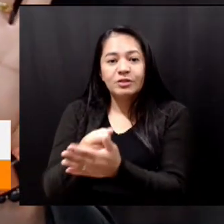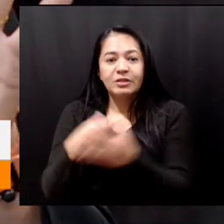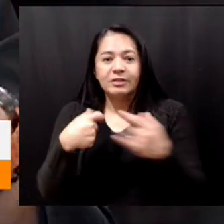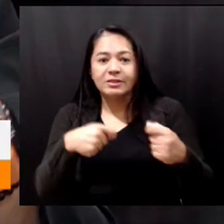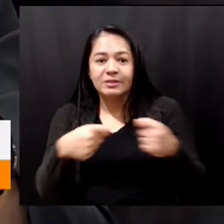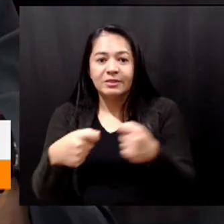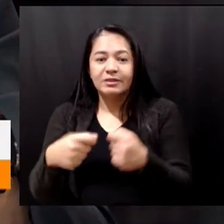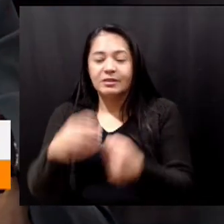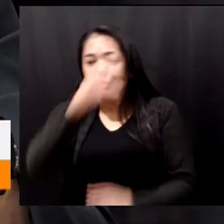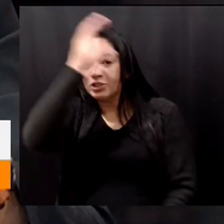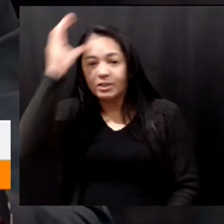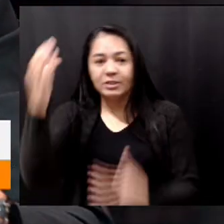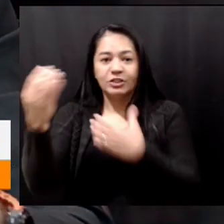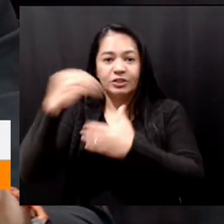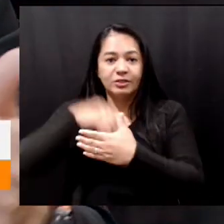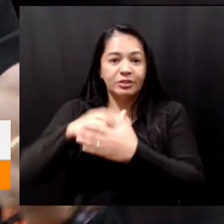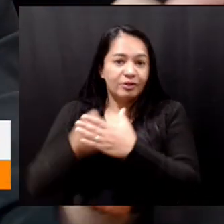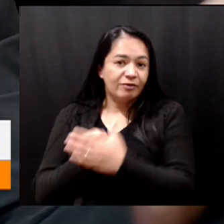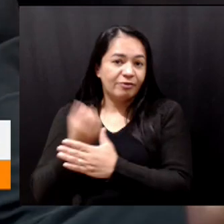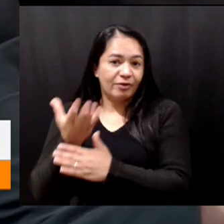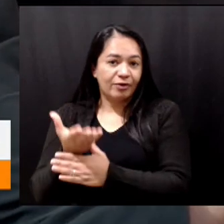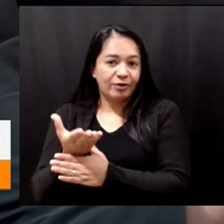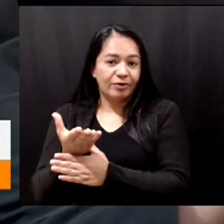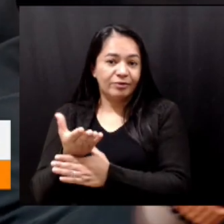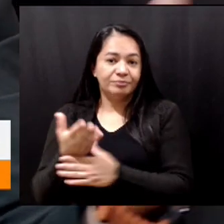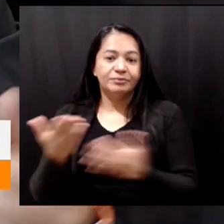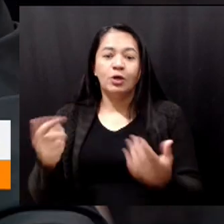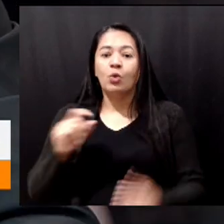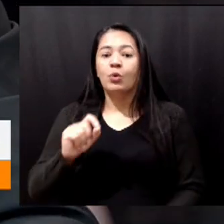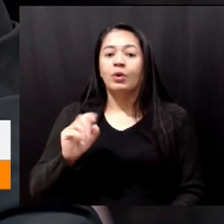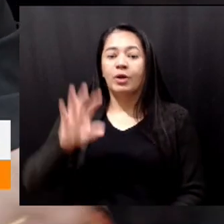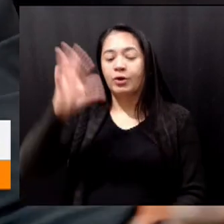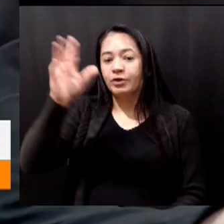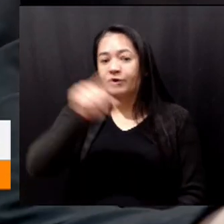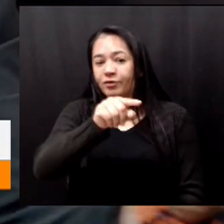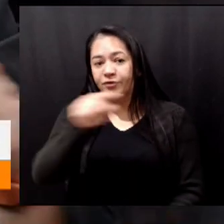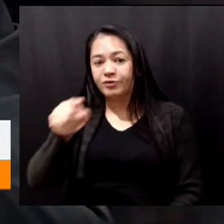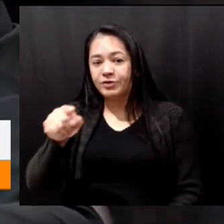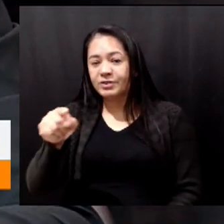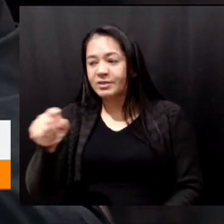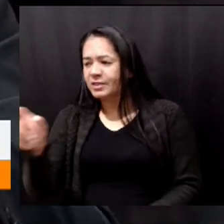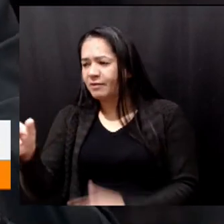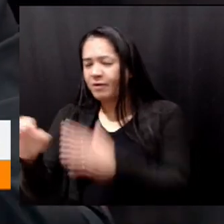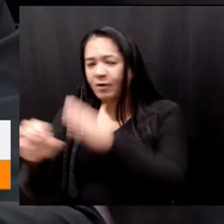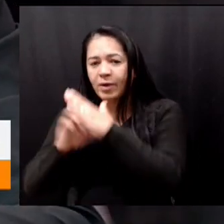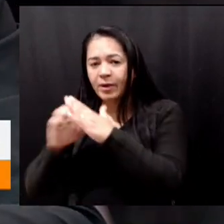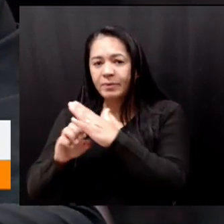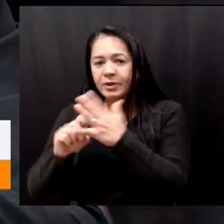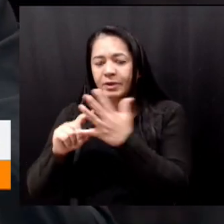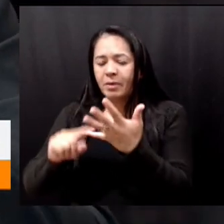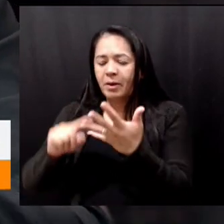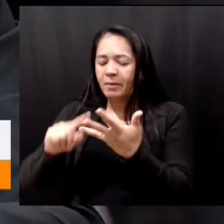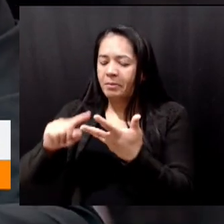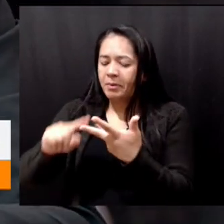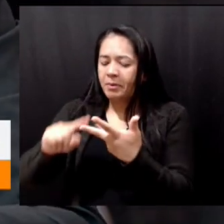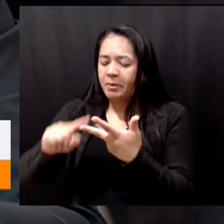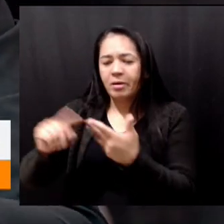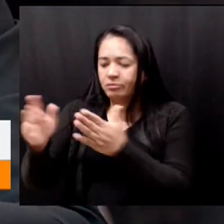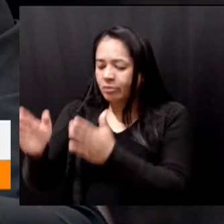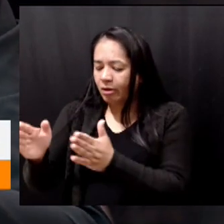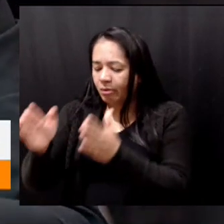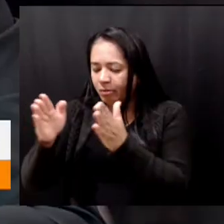externos. Então, o que acontece? Quando você pega uma empresa que passou por toda essa trilha de incubação, aceleração,